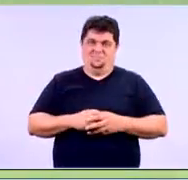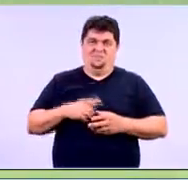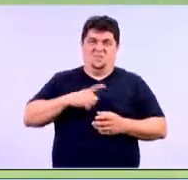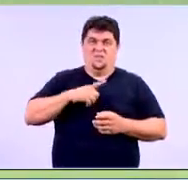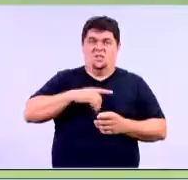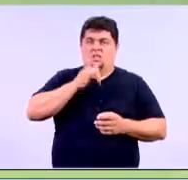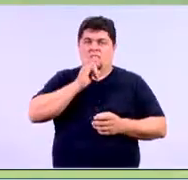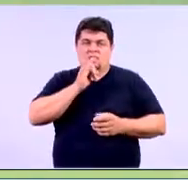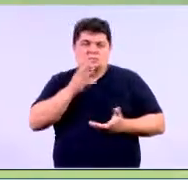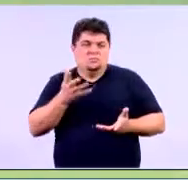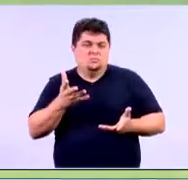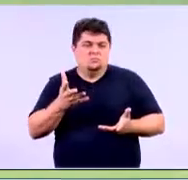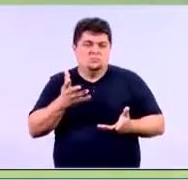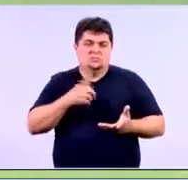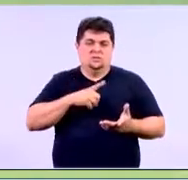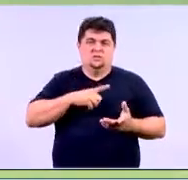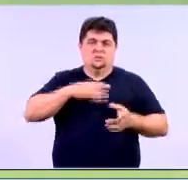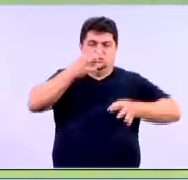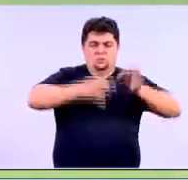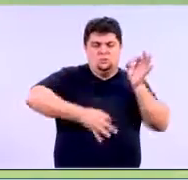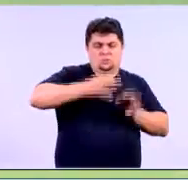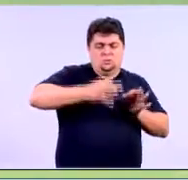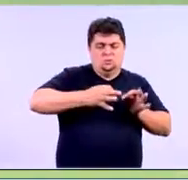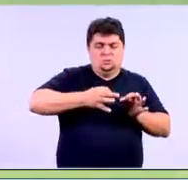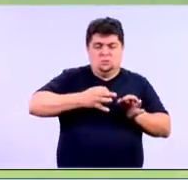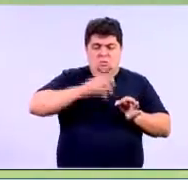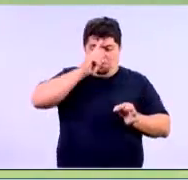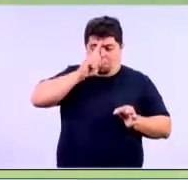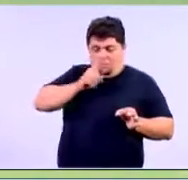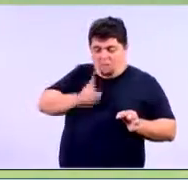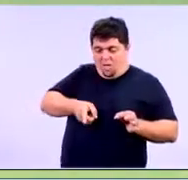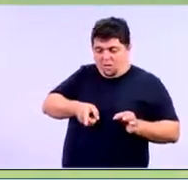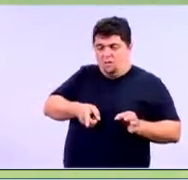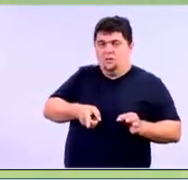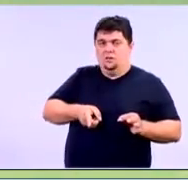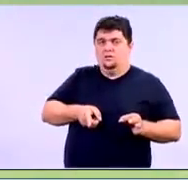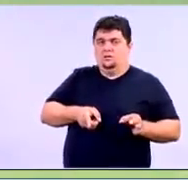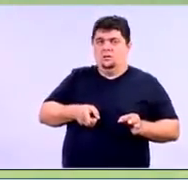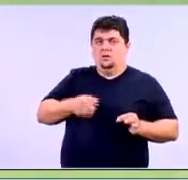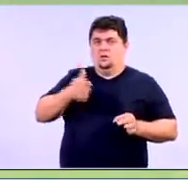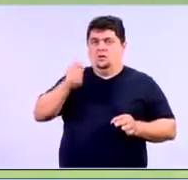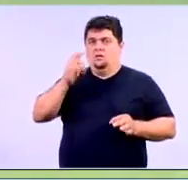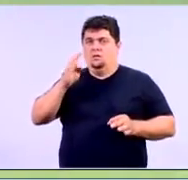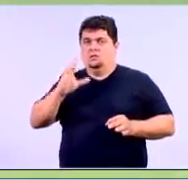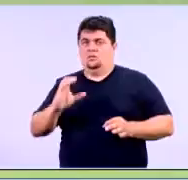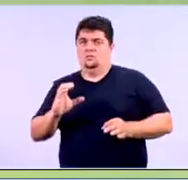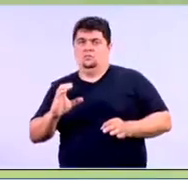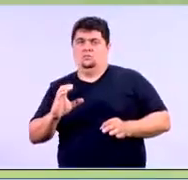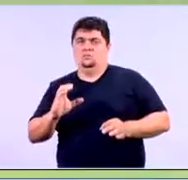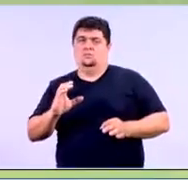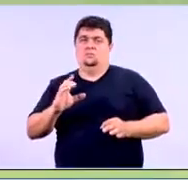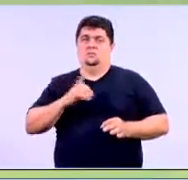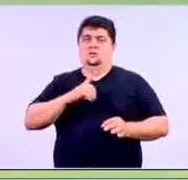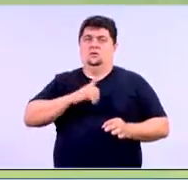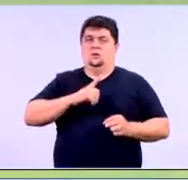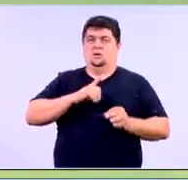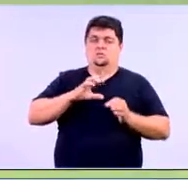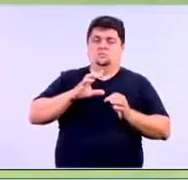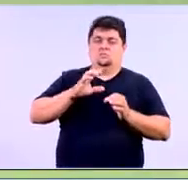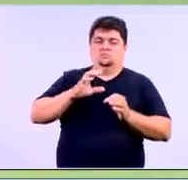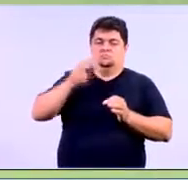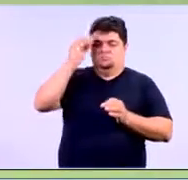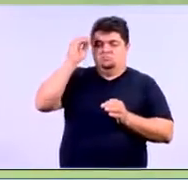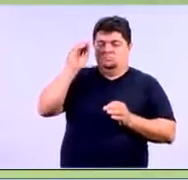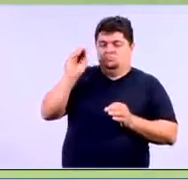atos não definitivamente julgados. E a linha A, B e C. Quando deixe de